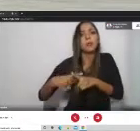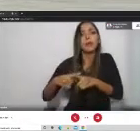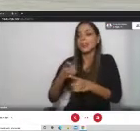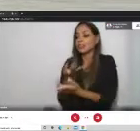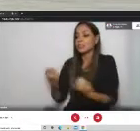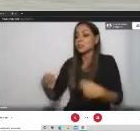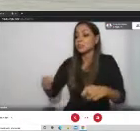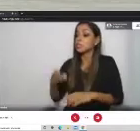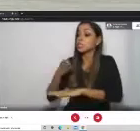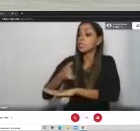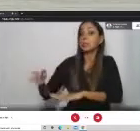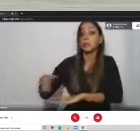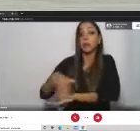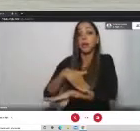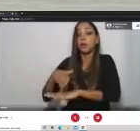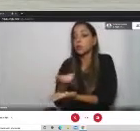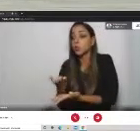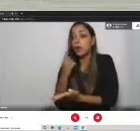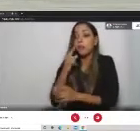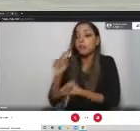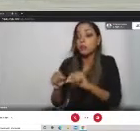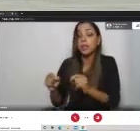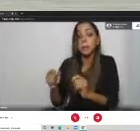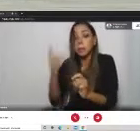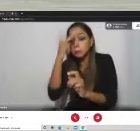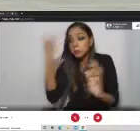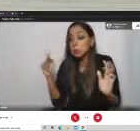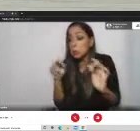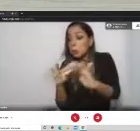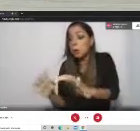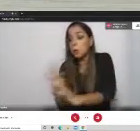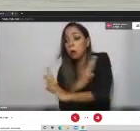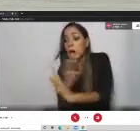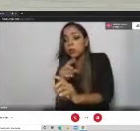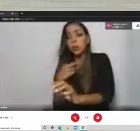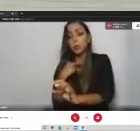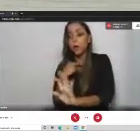está acontecendo? Eles estão arriscando a vida deles,